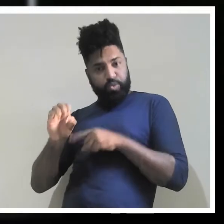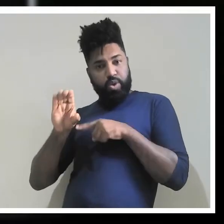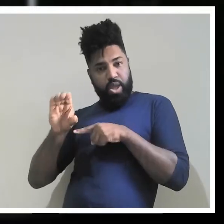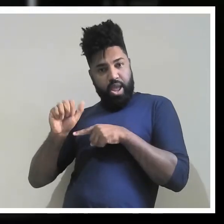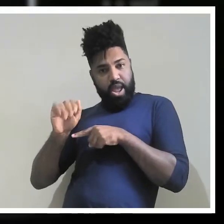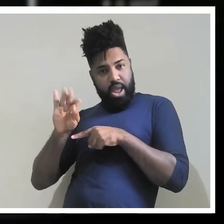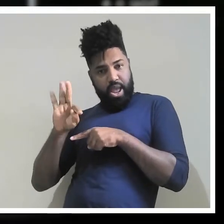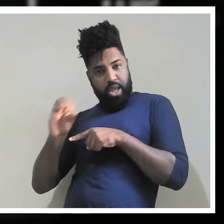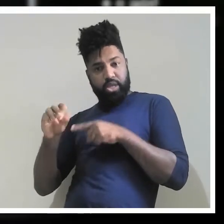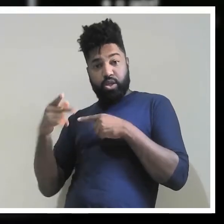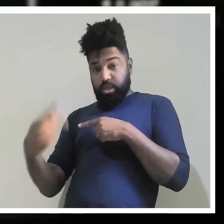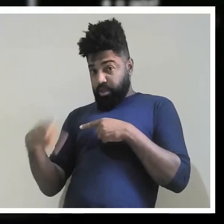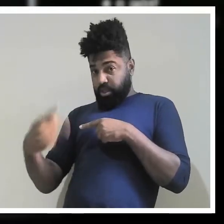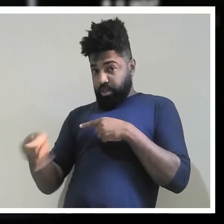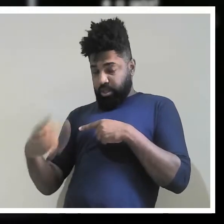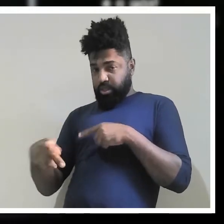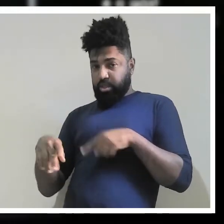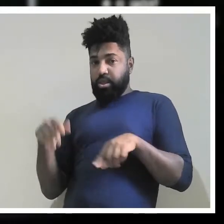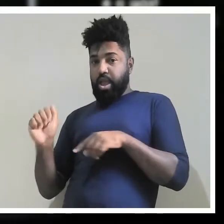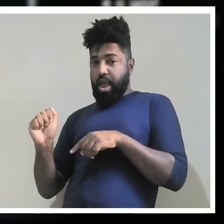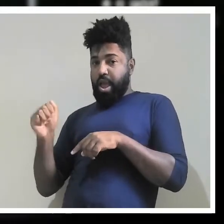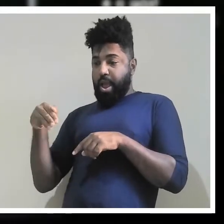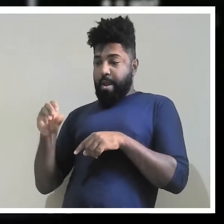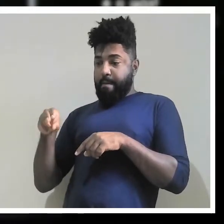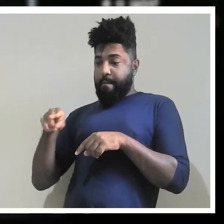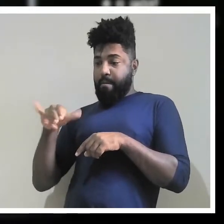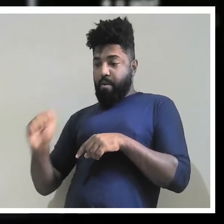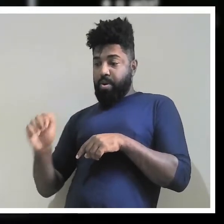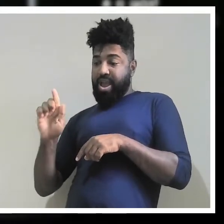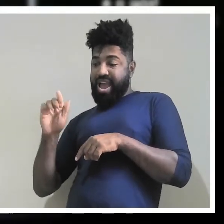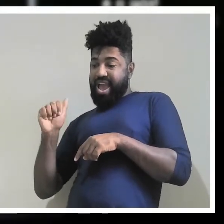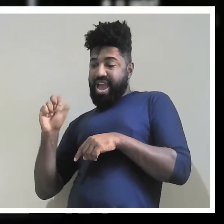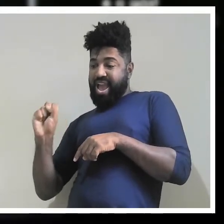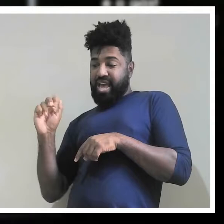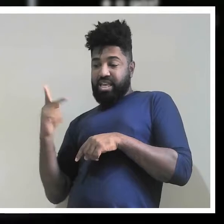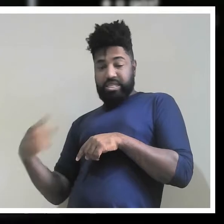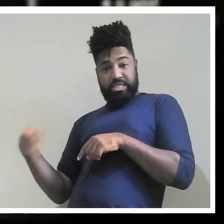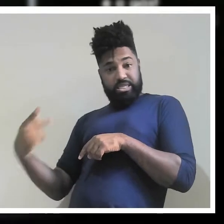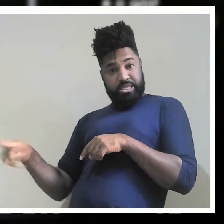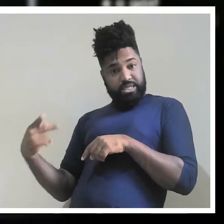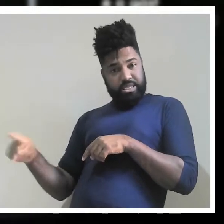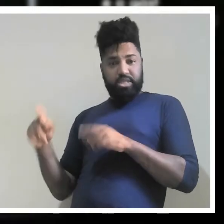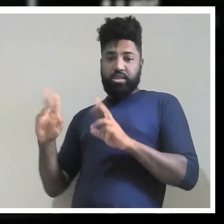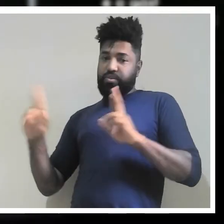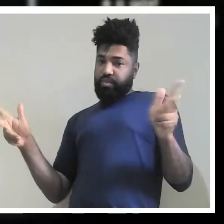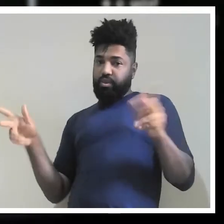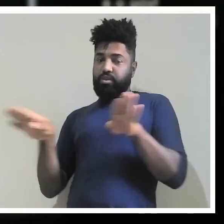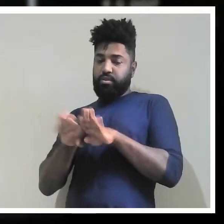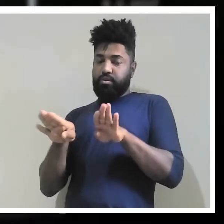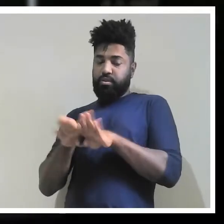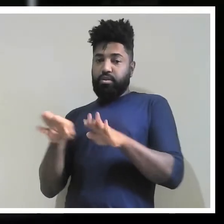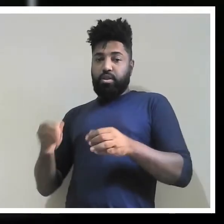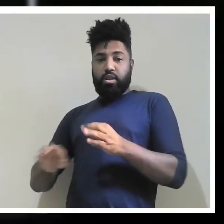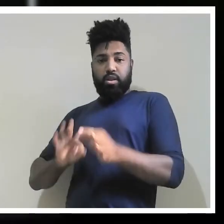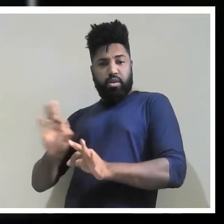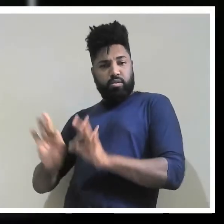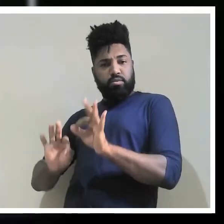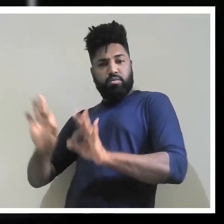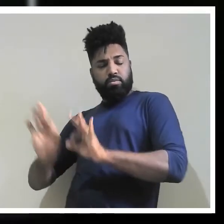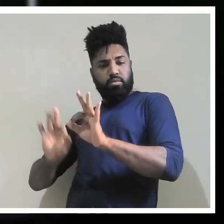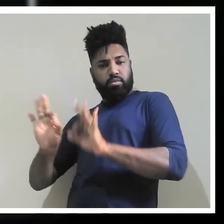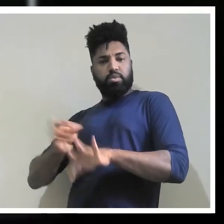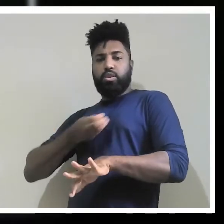enquanto amônia é o nome do gás. A partir de agora, nós vamos deixando esse sistema em funcionamento, a amônia vai